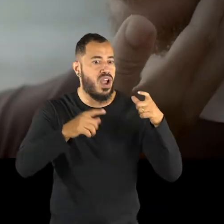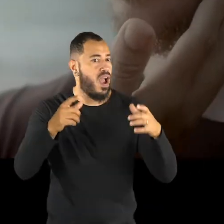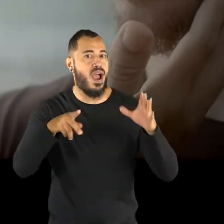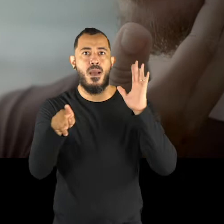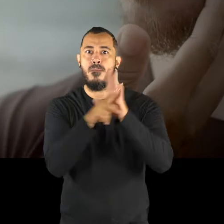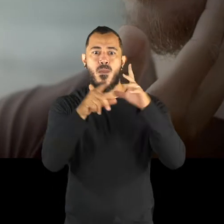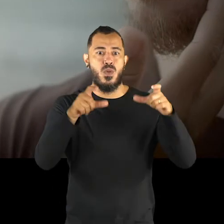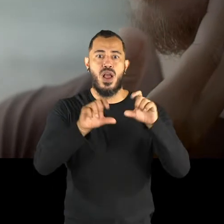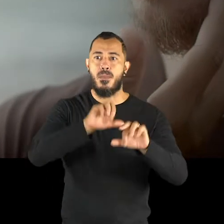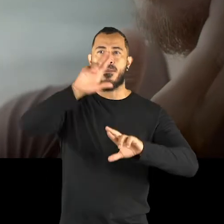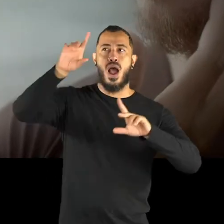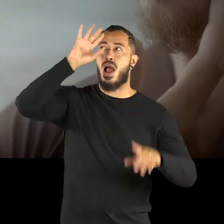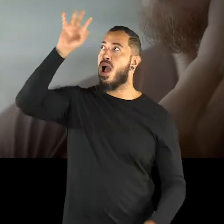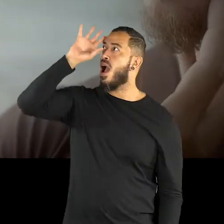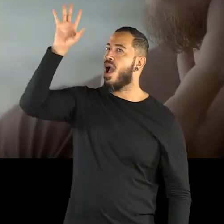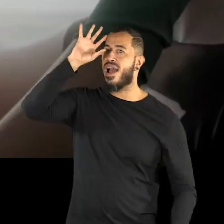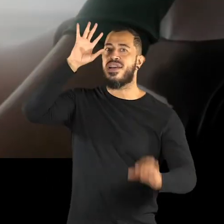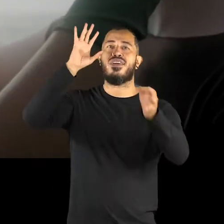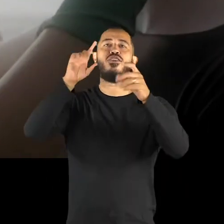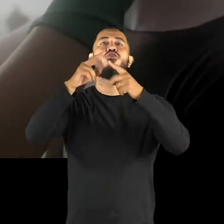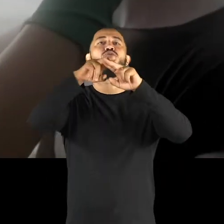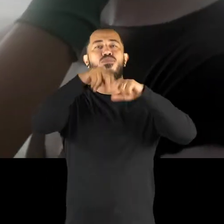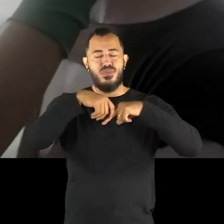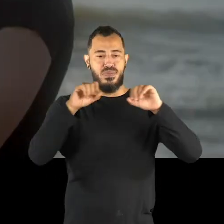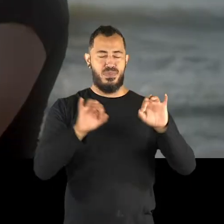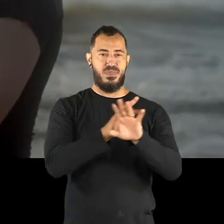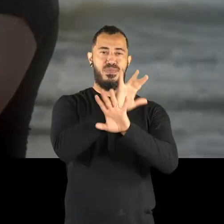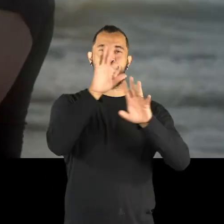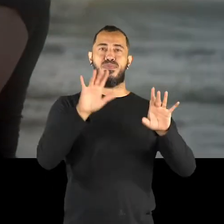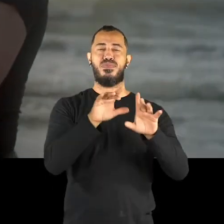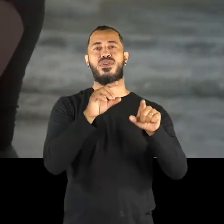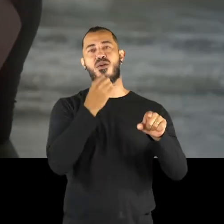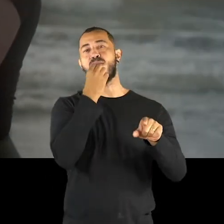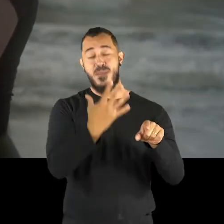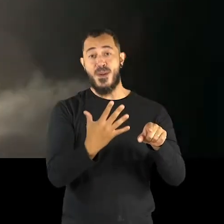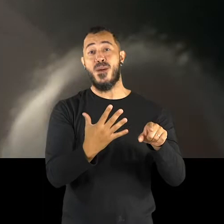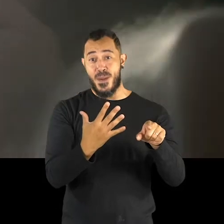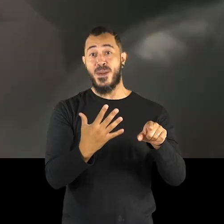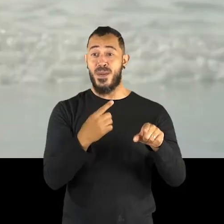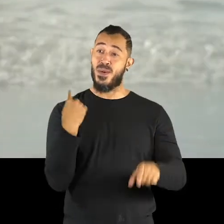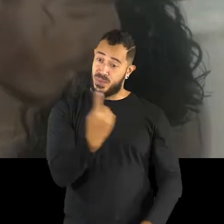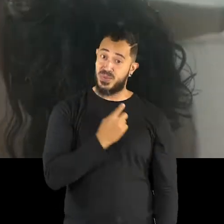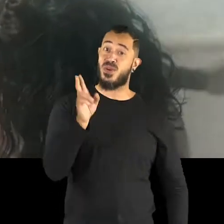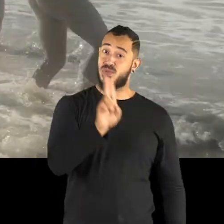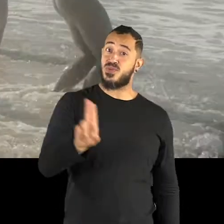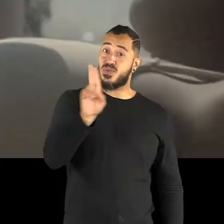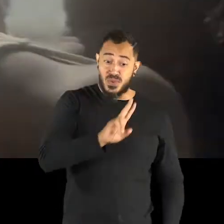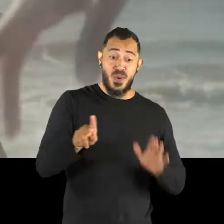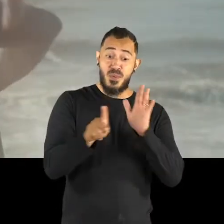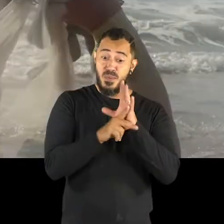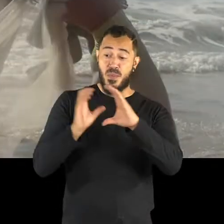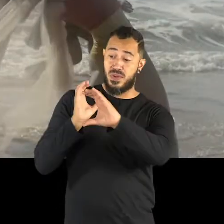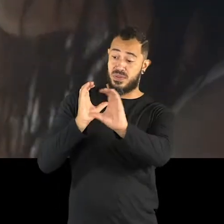que está dentro de um imaginário, essa névoa, ela funcionava muito bem. Então a gente usou elementos de filtros de lente que